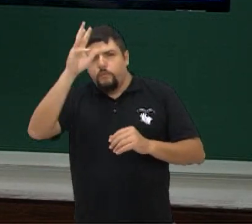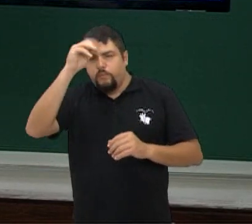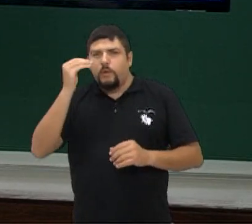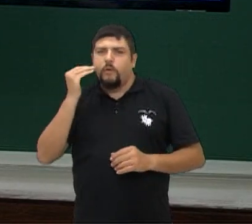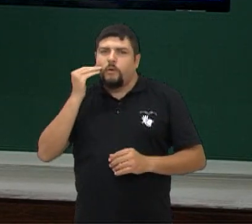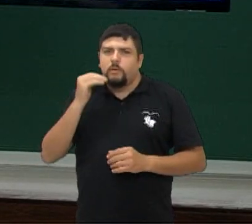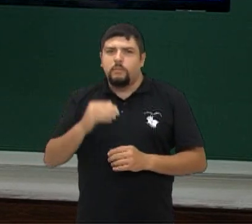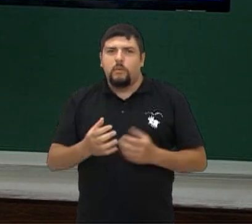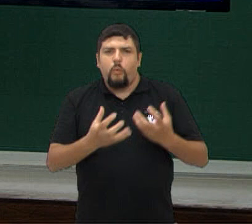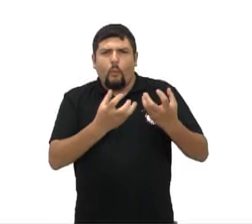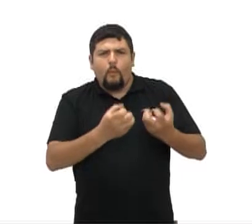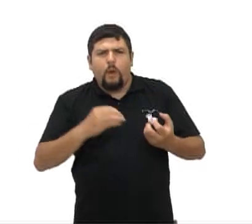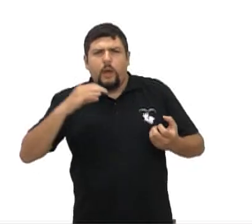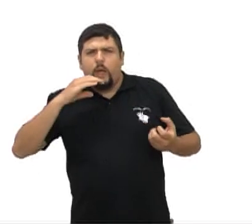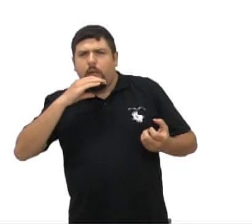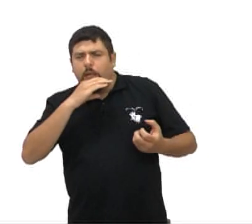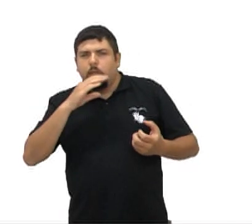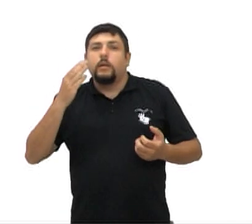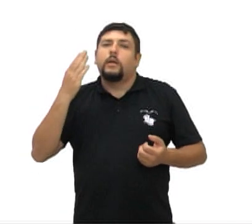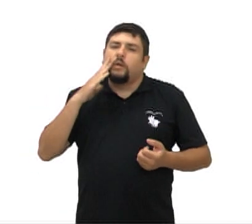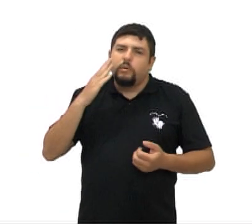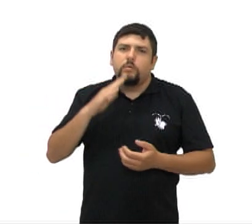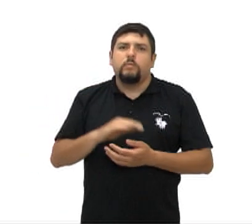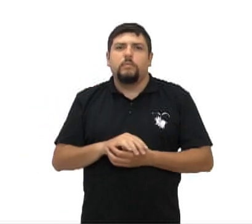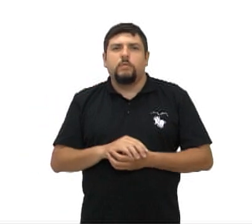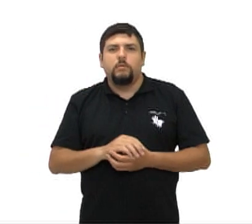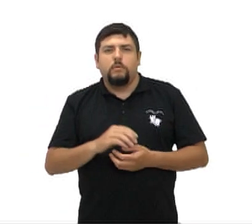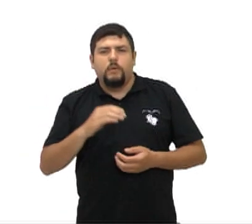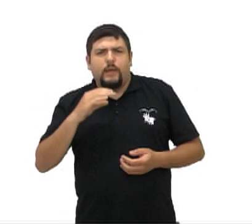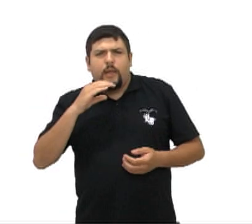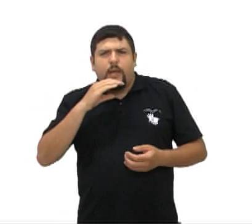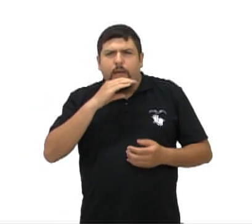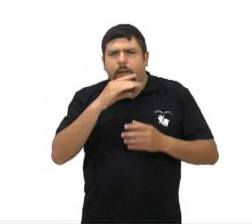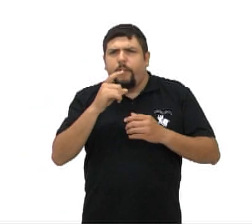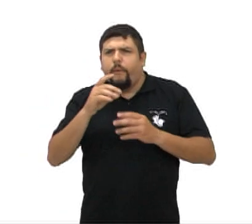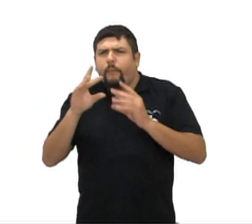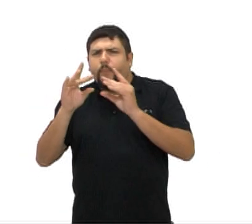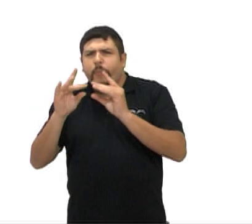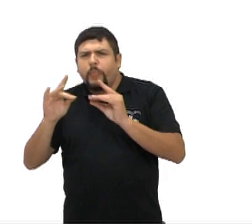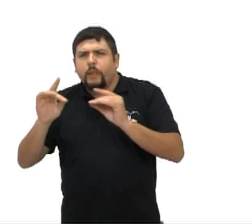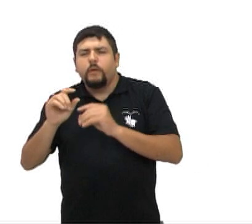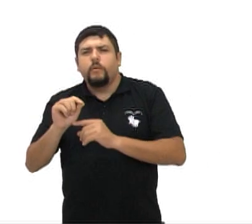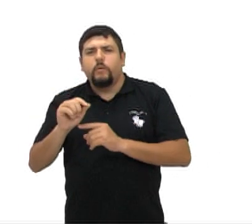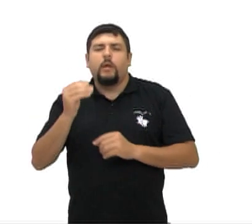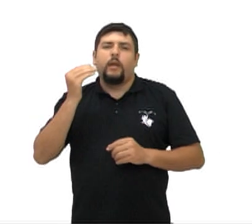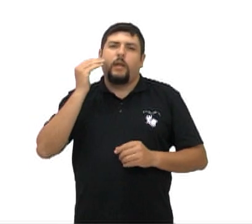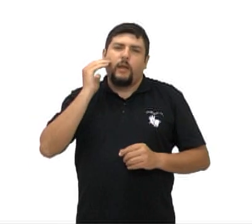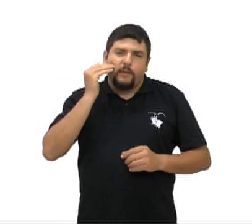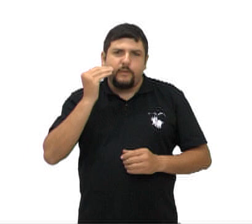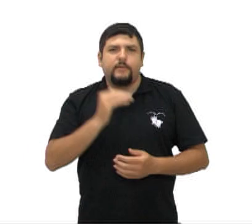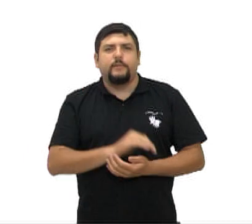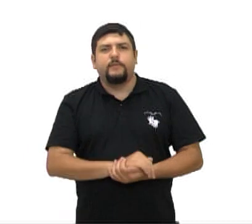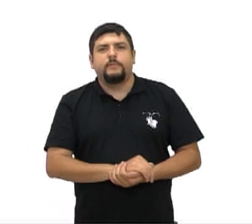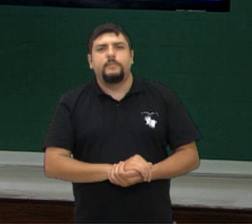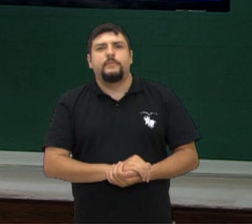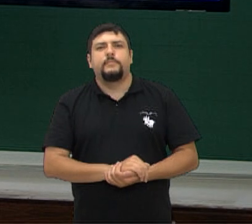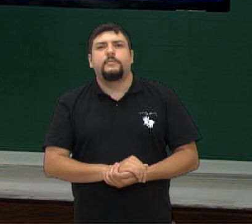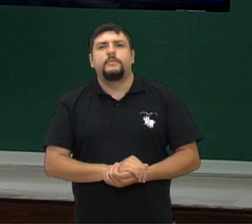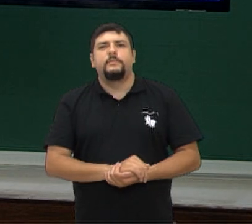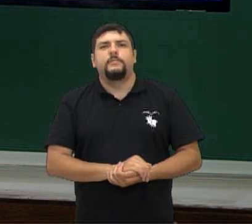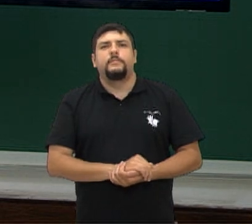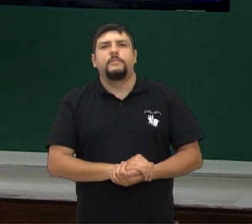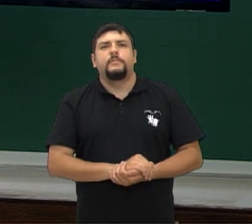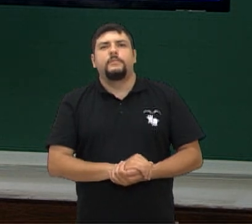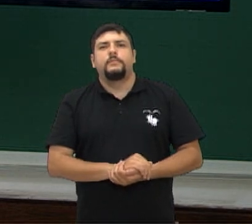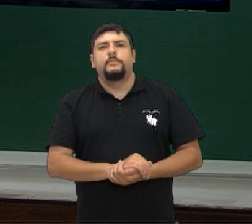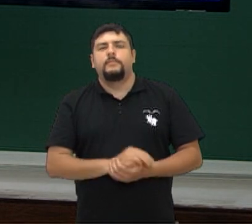Seco e quente, galinho azul. E quando for quente e úmido, o galinho vai estar rosa, ok?